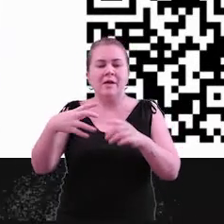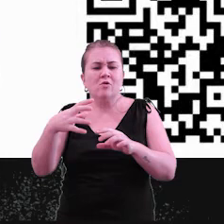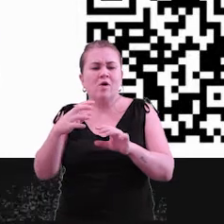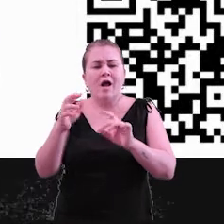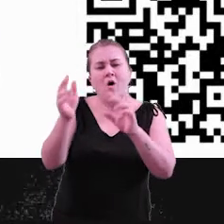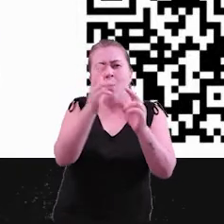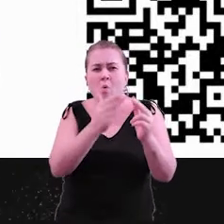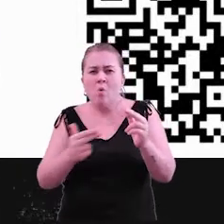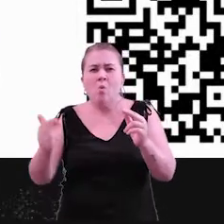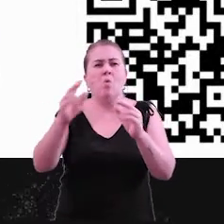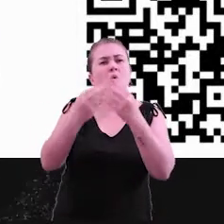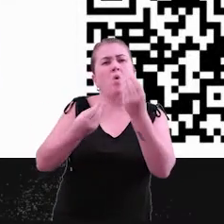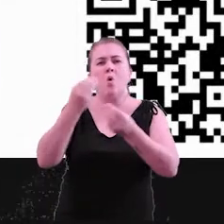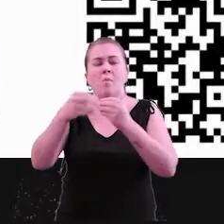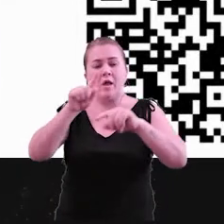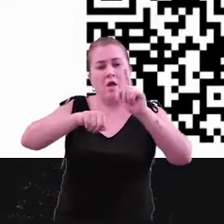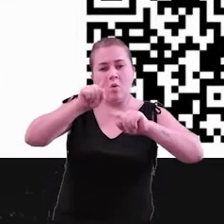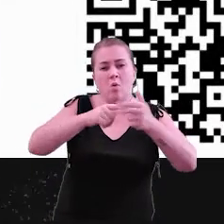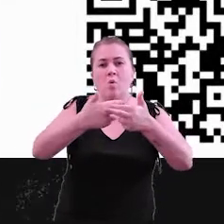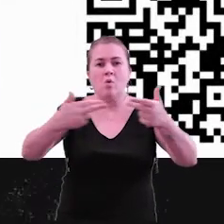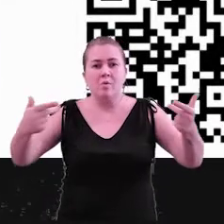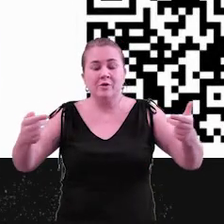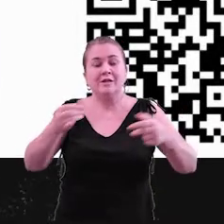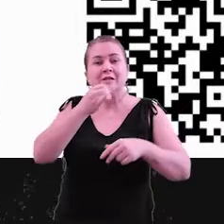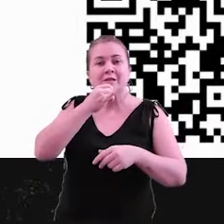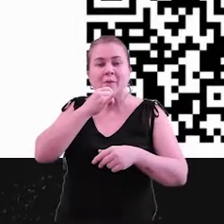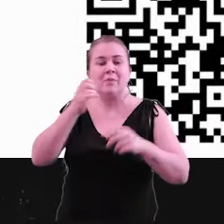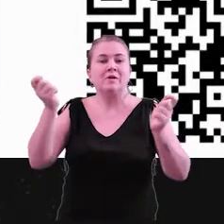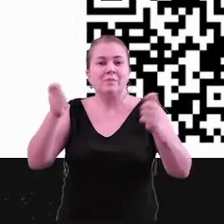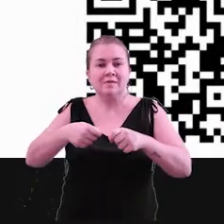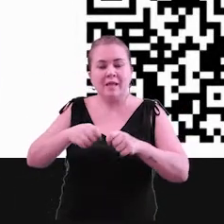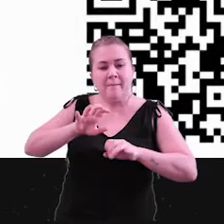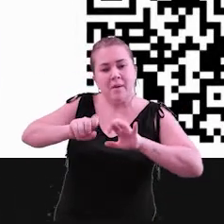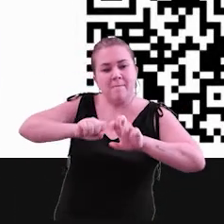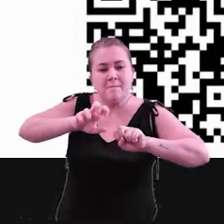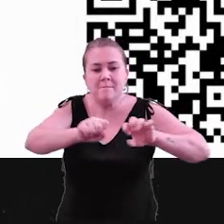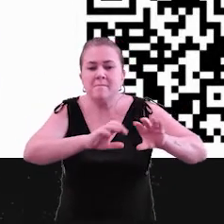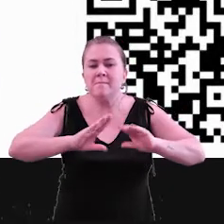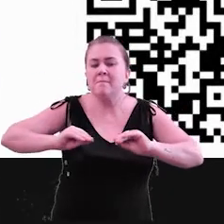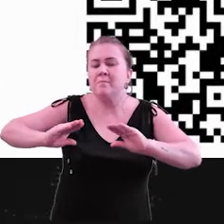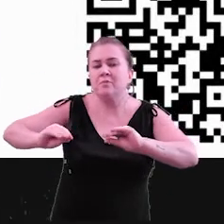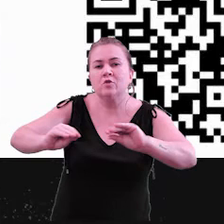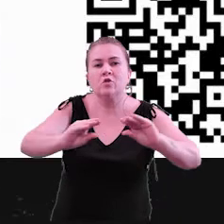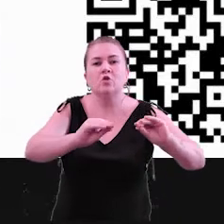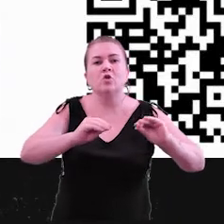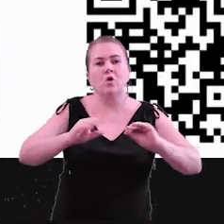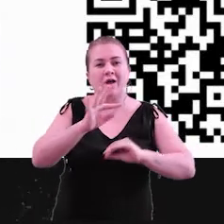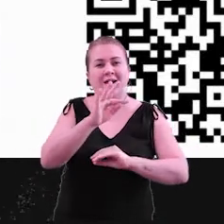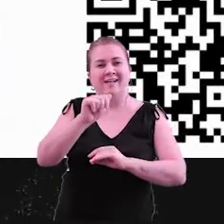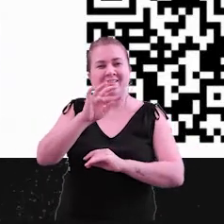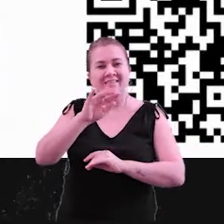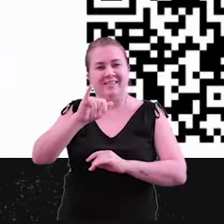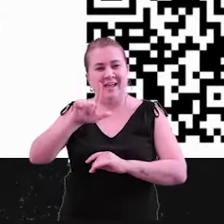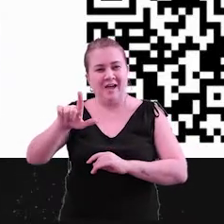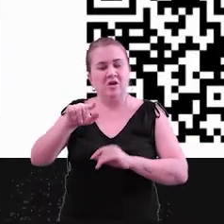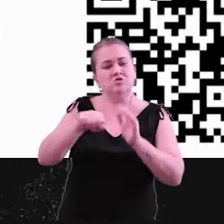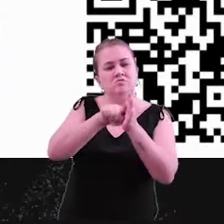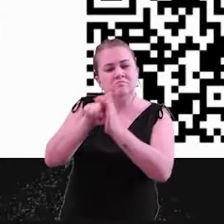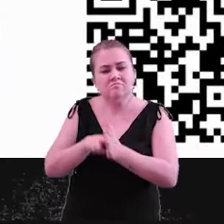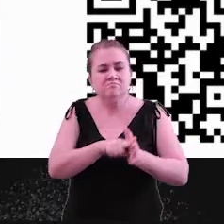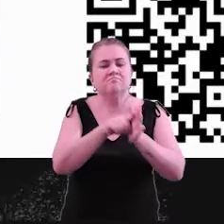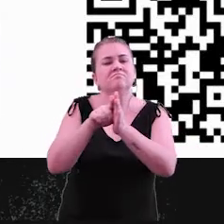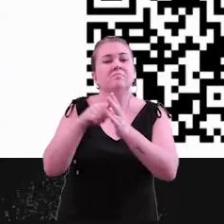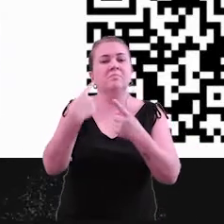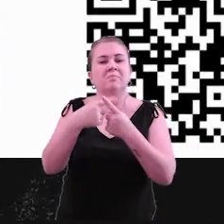um elemento importante para que o visitante com deficiência visual possa se aproximar e desenvolver habilidades que consideramos